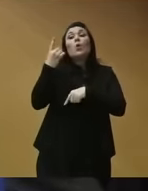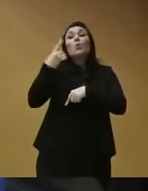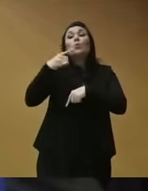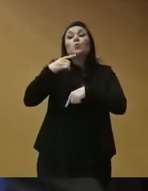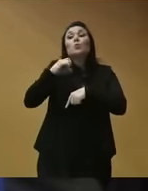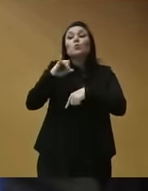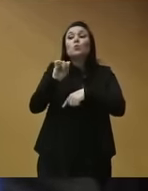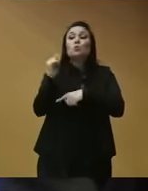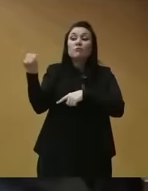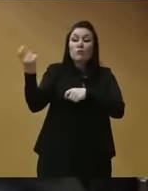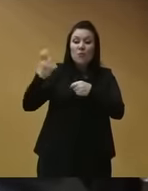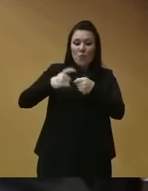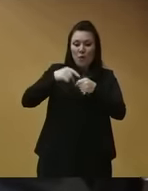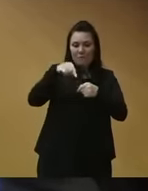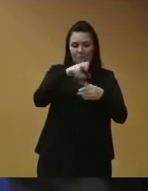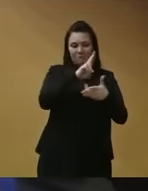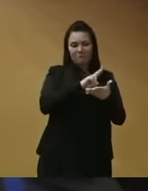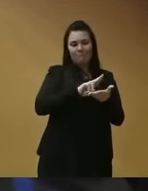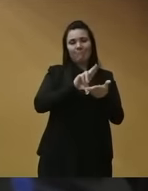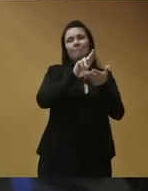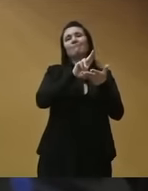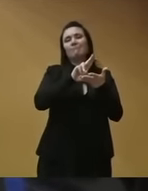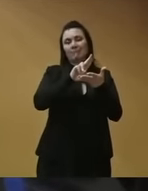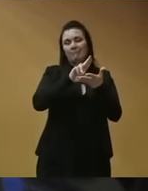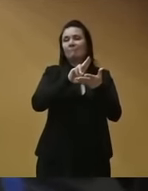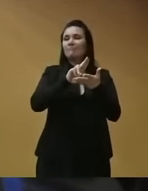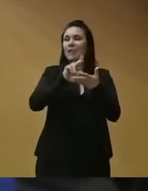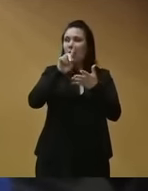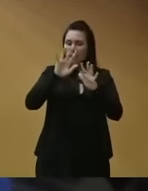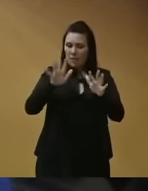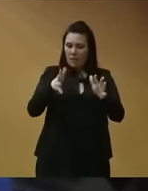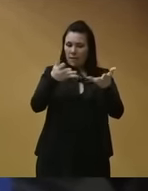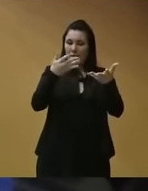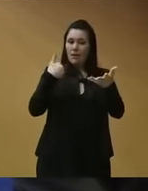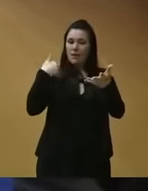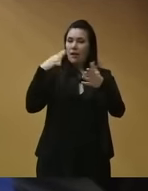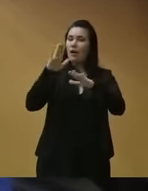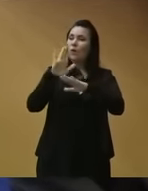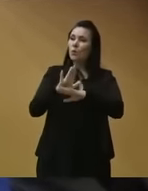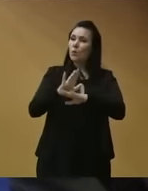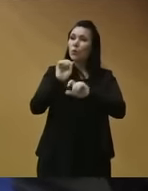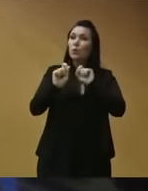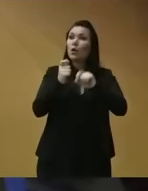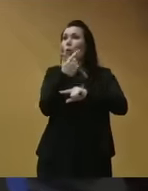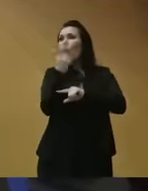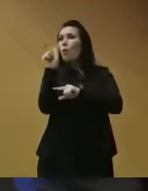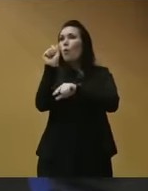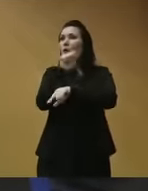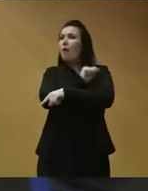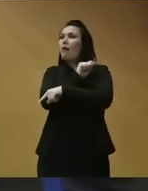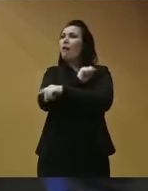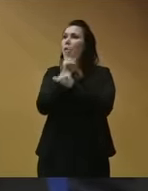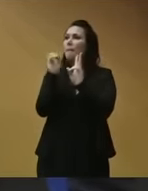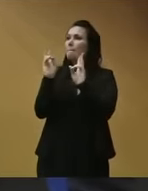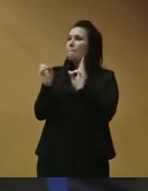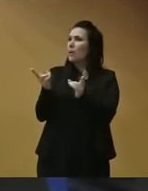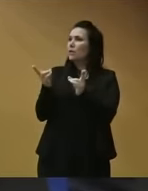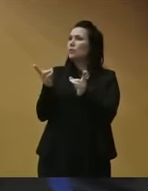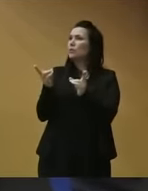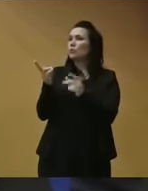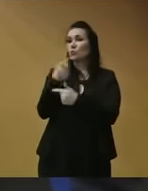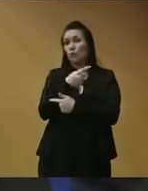retornaremos a essa instituição para inspirar e ajudar outros alunos da mesma forma